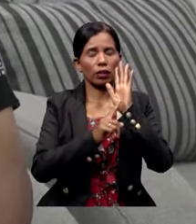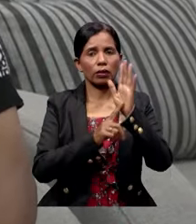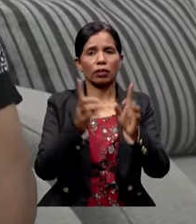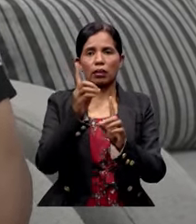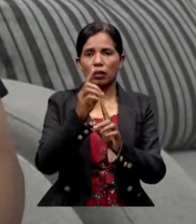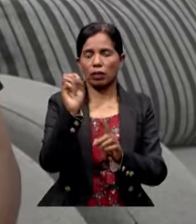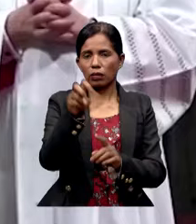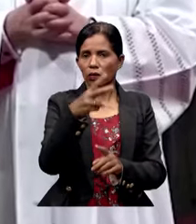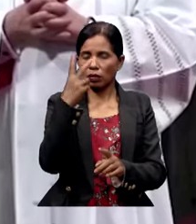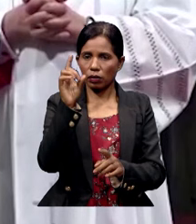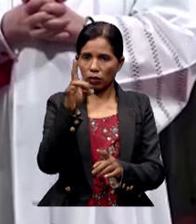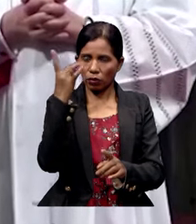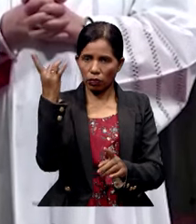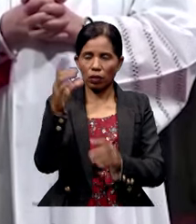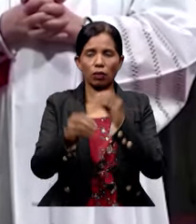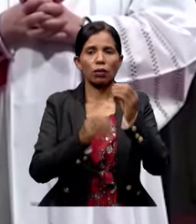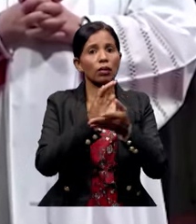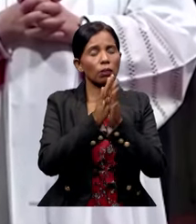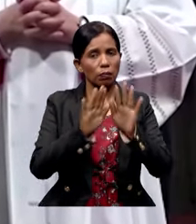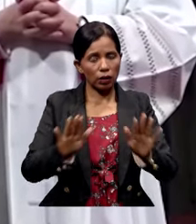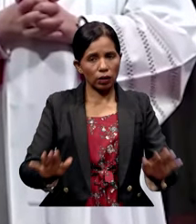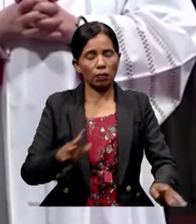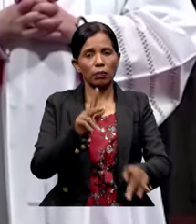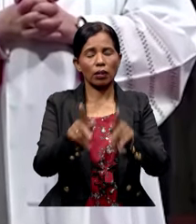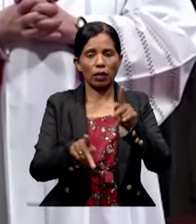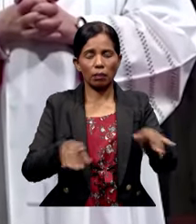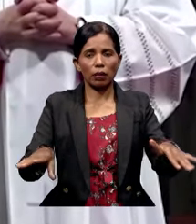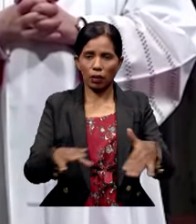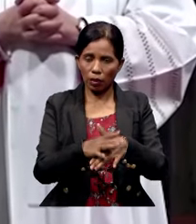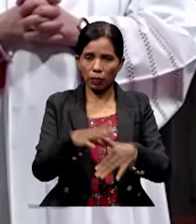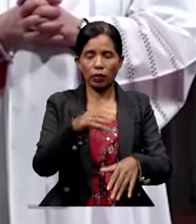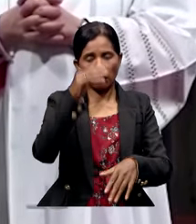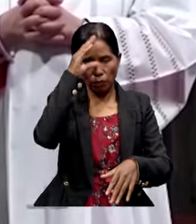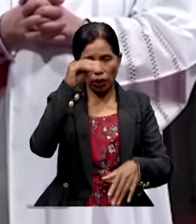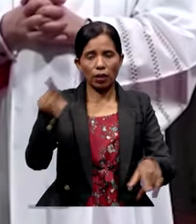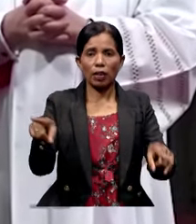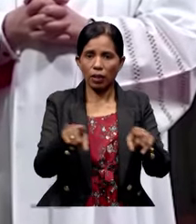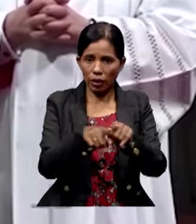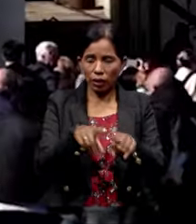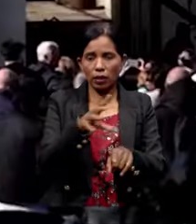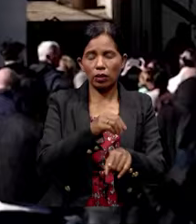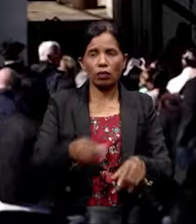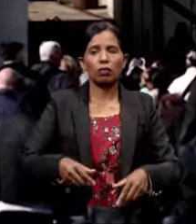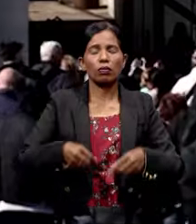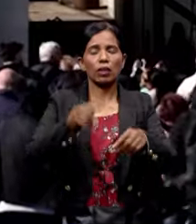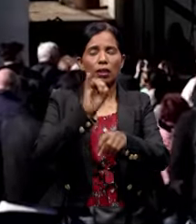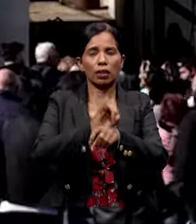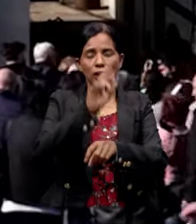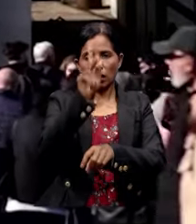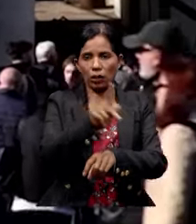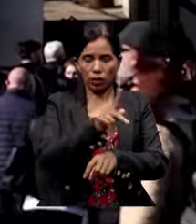san no resinualu, com a benção ba casamento no sexo hanesan, nebe se oferece Rússia Igreja Católica